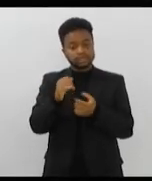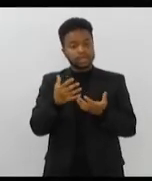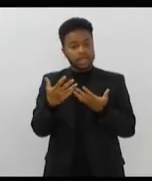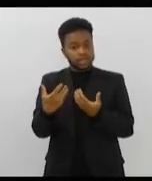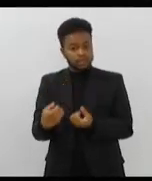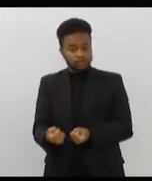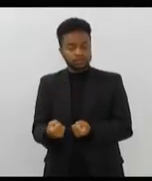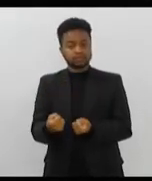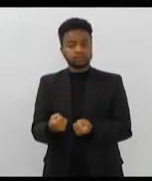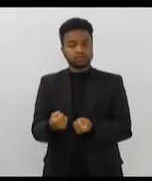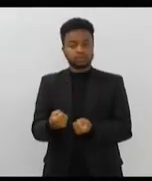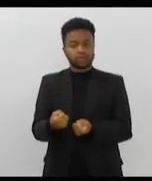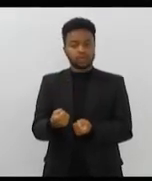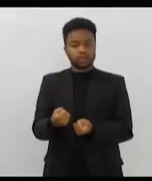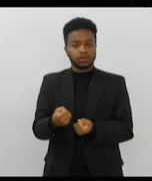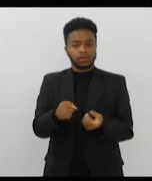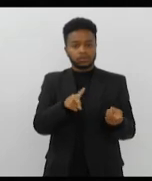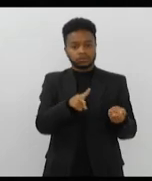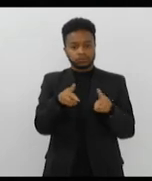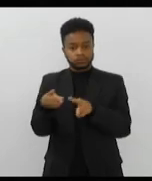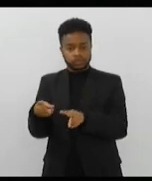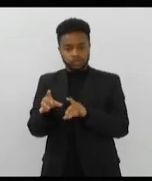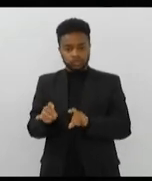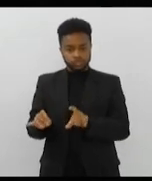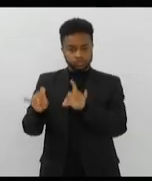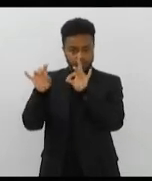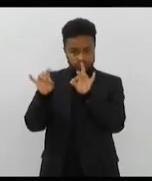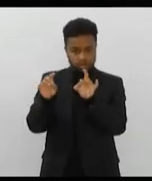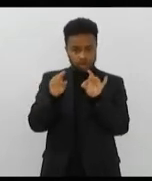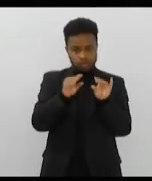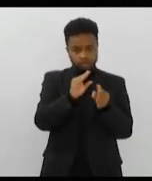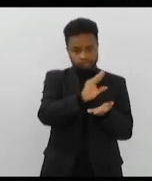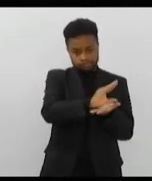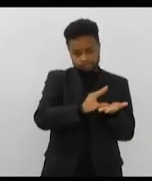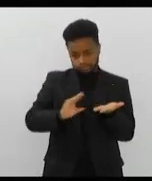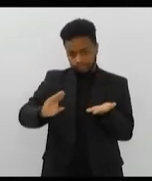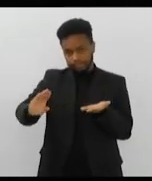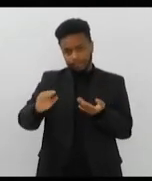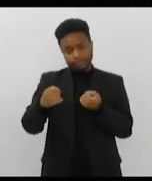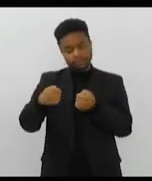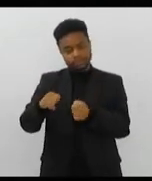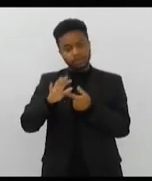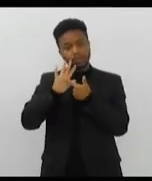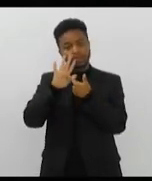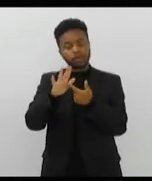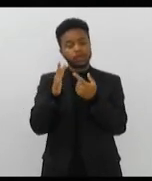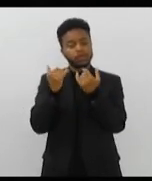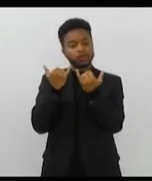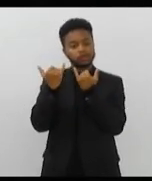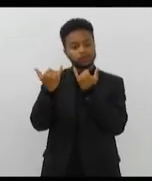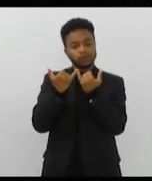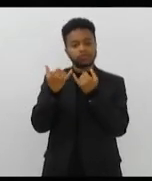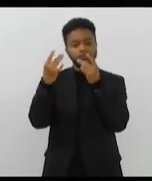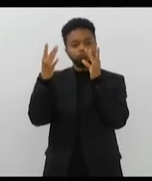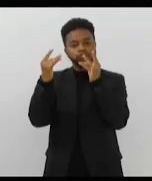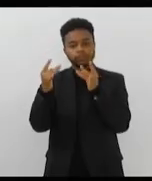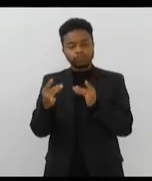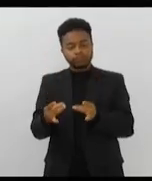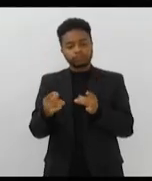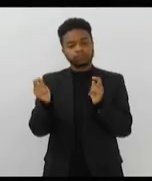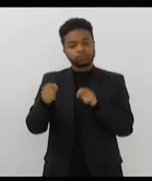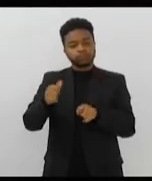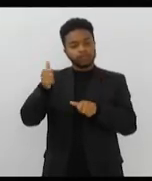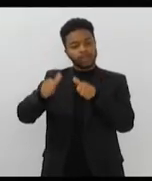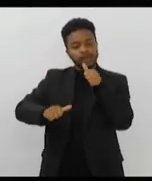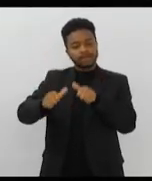beneficiado com transferência especial deverá fornecer as informações necessárias para